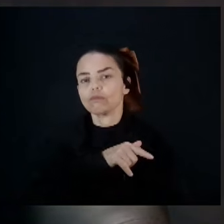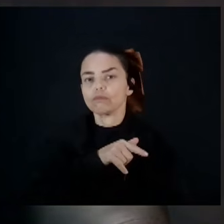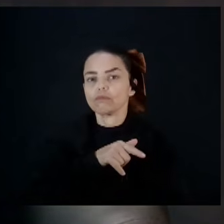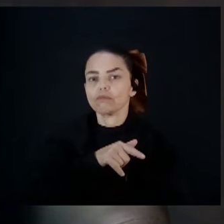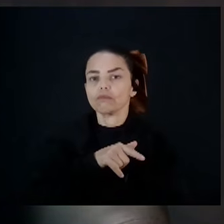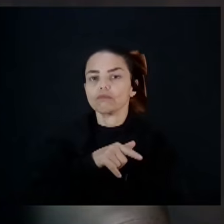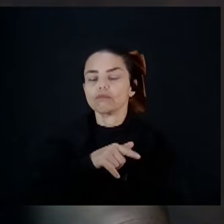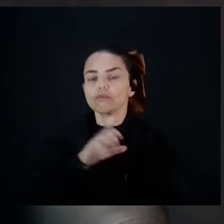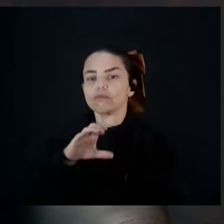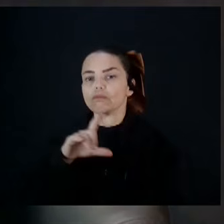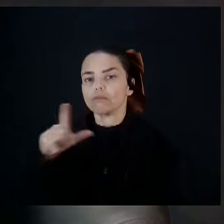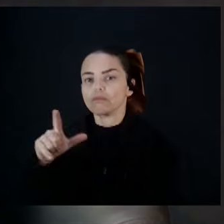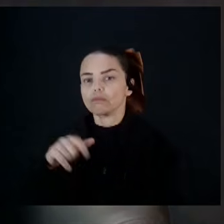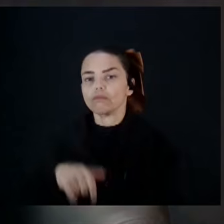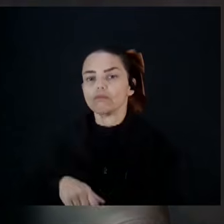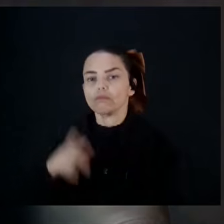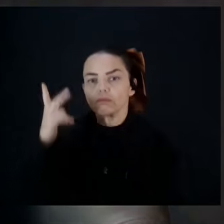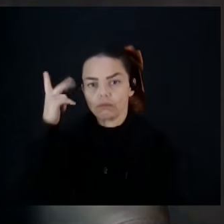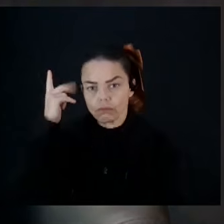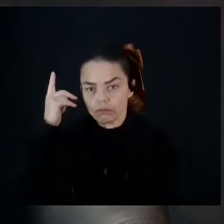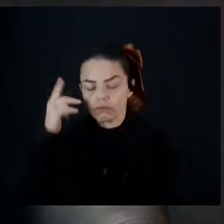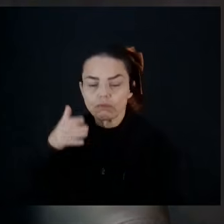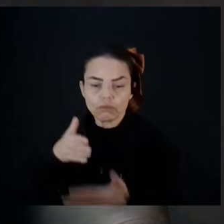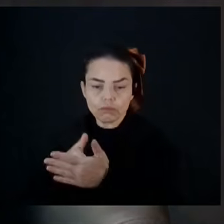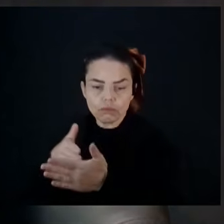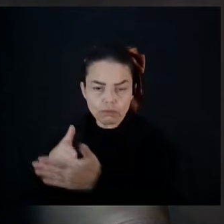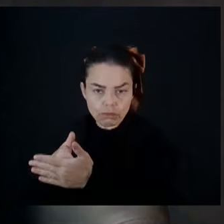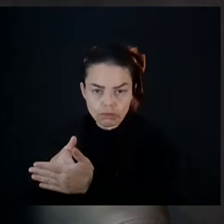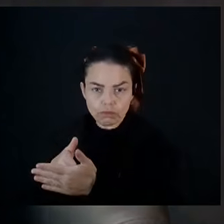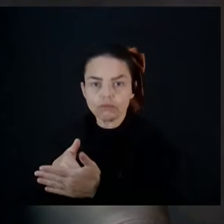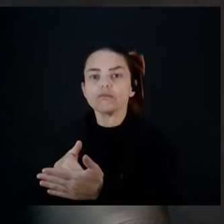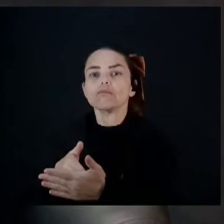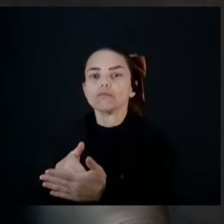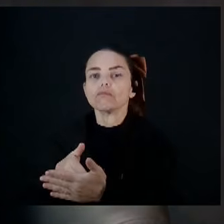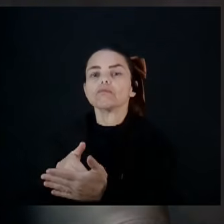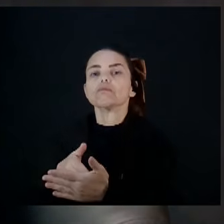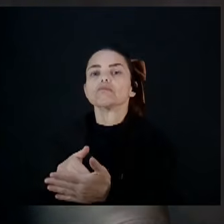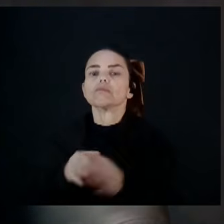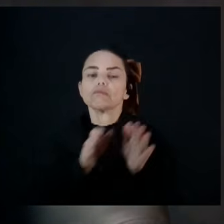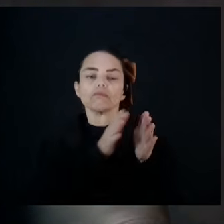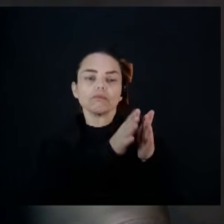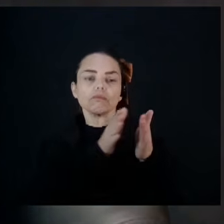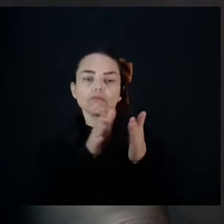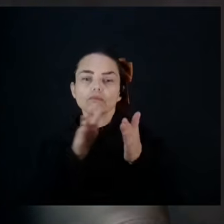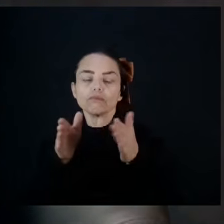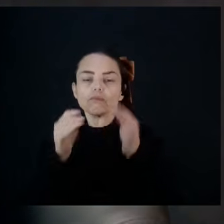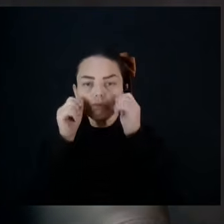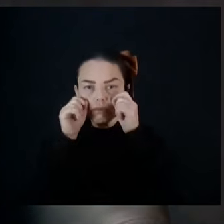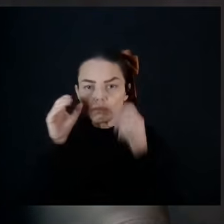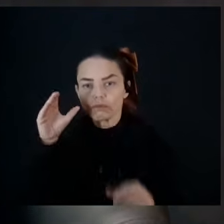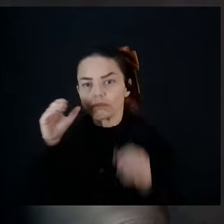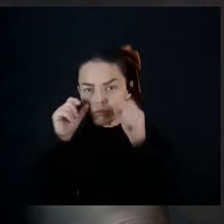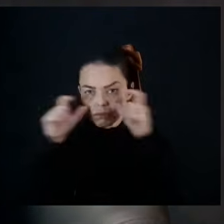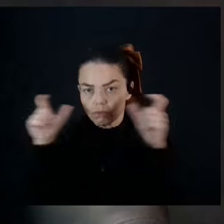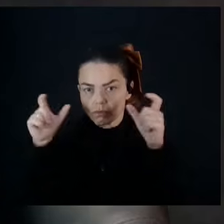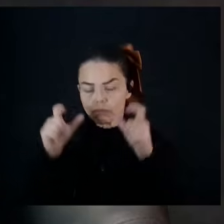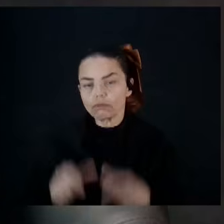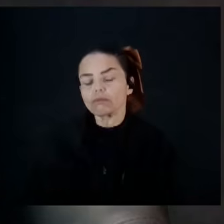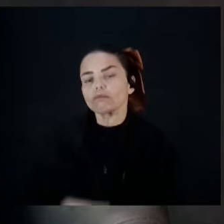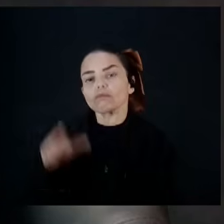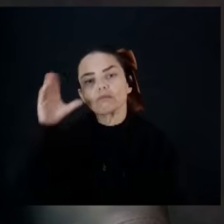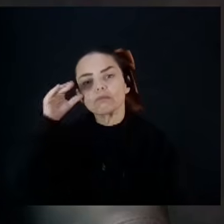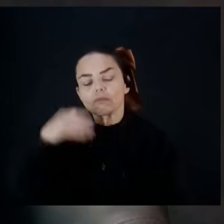tem que ser natural, com limites, obviamente, mas na medida certa a gente despertar essa curiosidade saudável ali